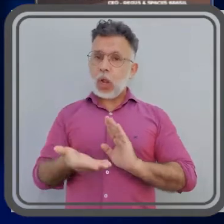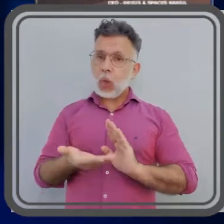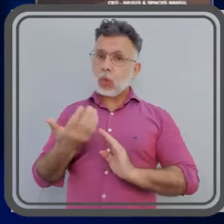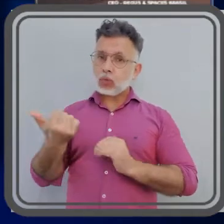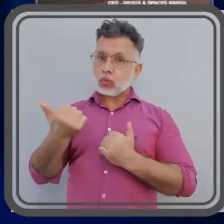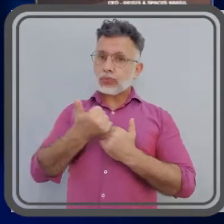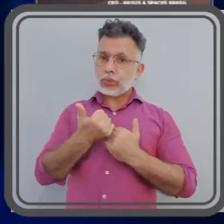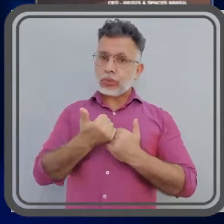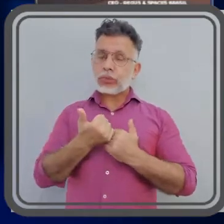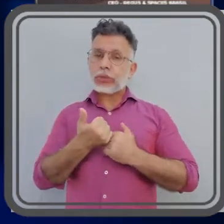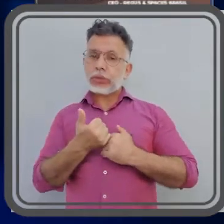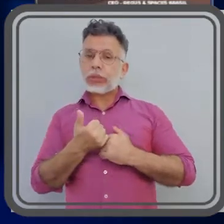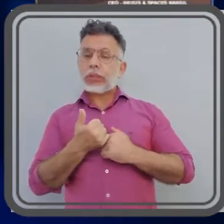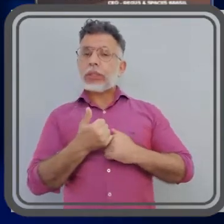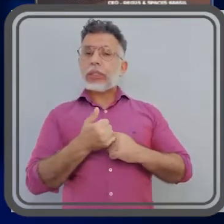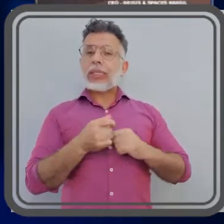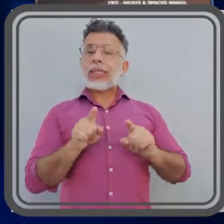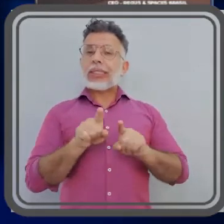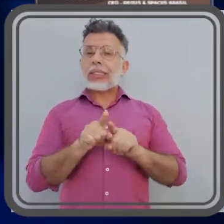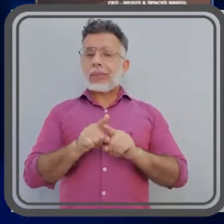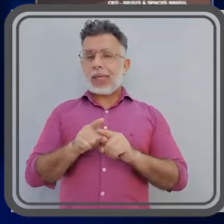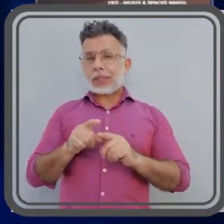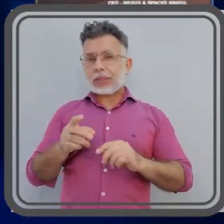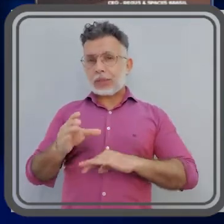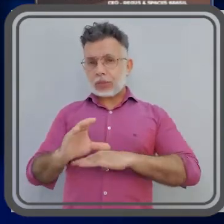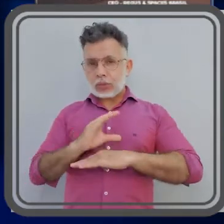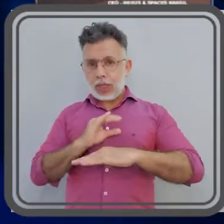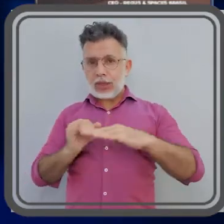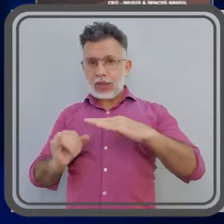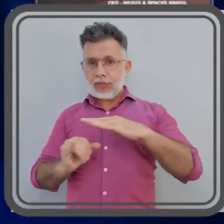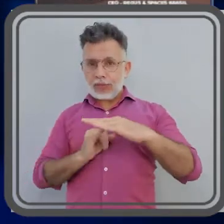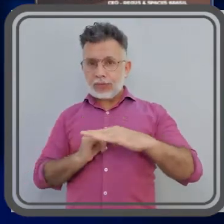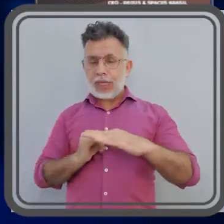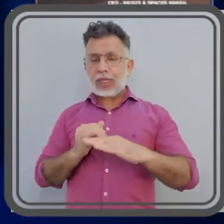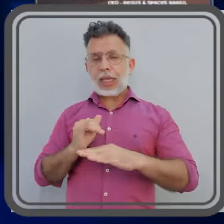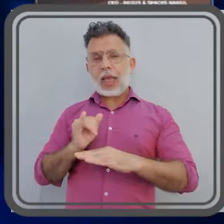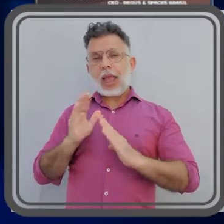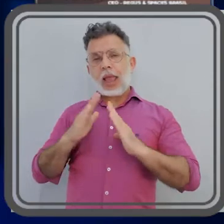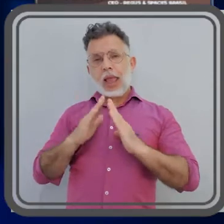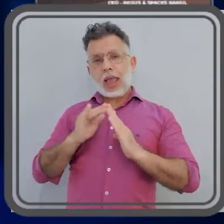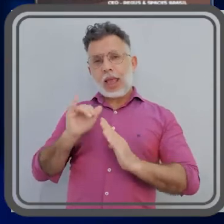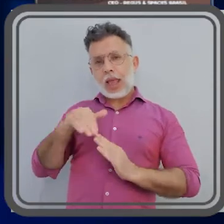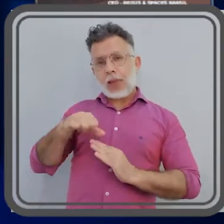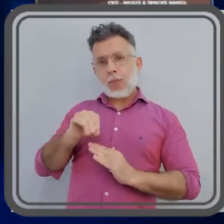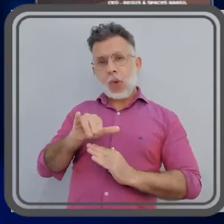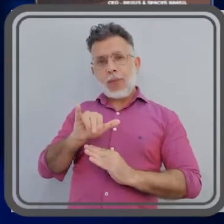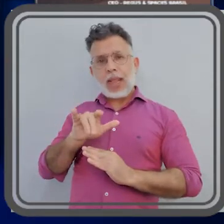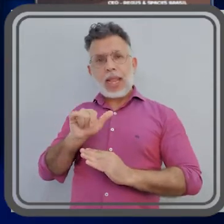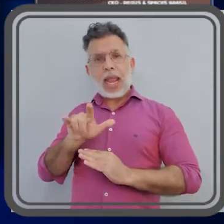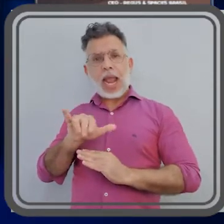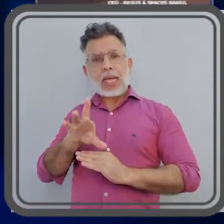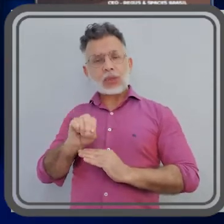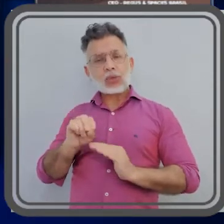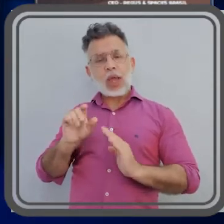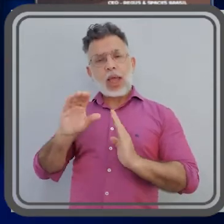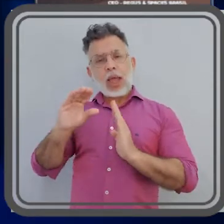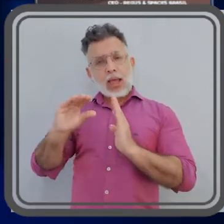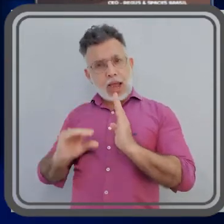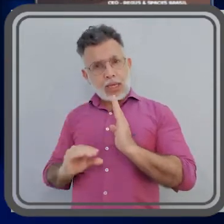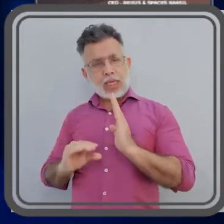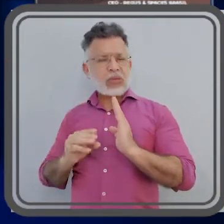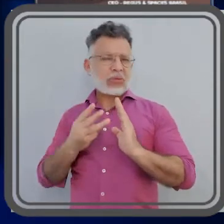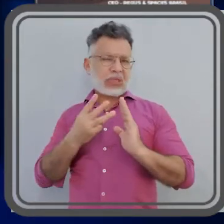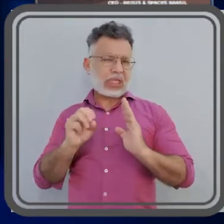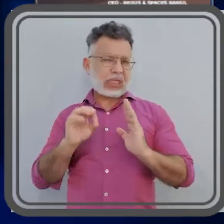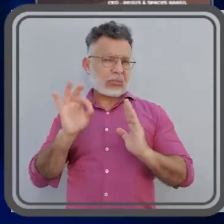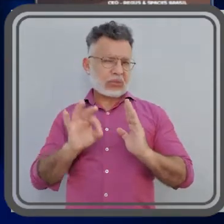ativos, e os fundos imobiliários caíram desde então, né? Caíram 30%, 20%, 30%. Então você tem um